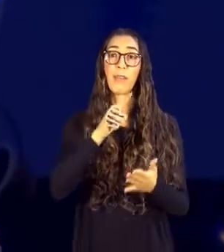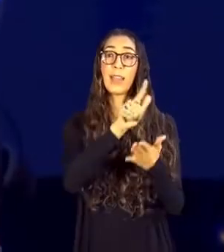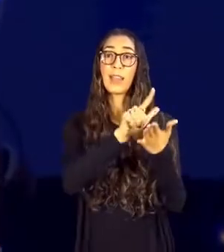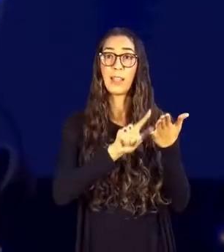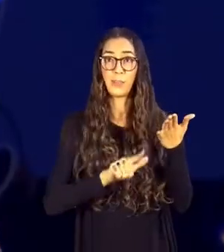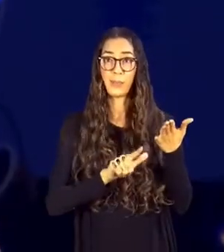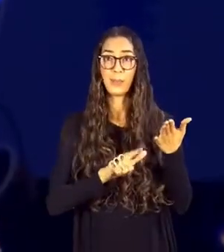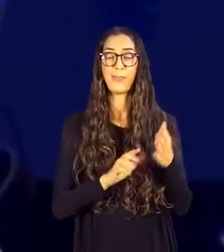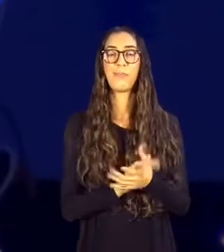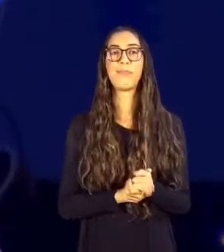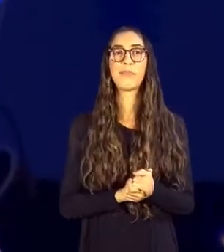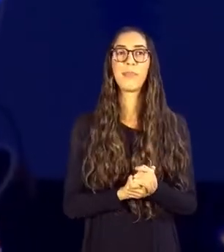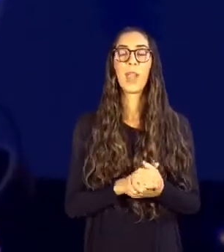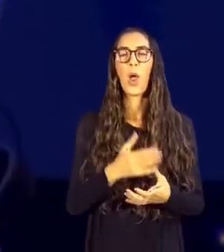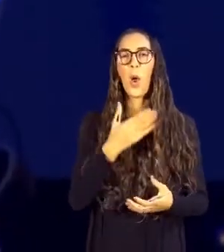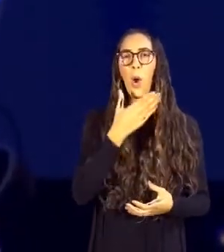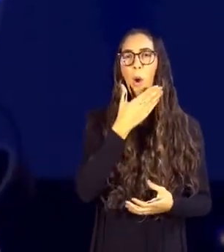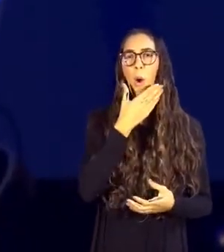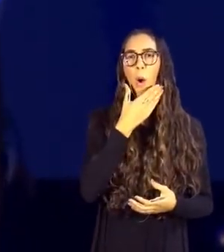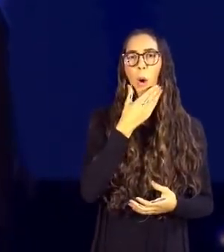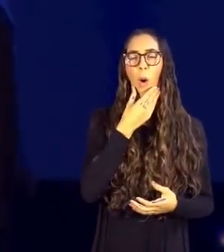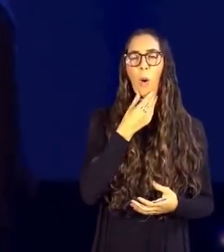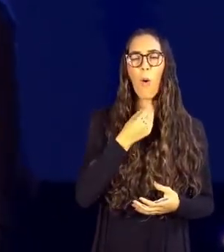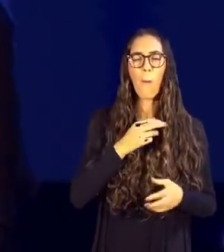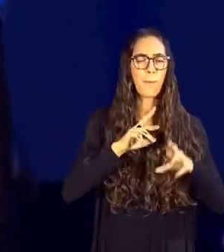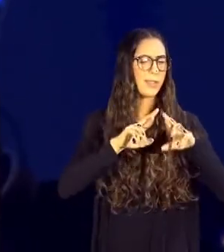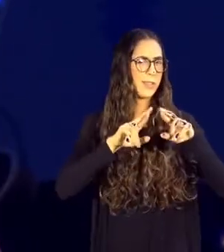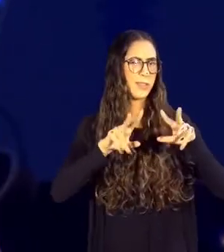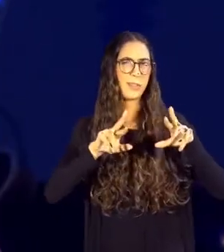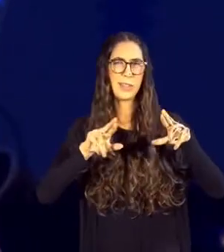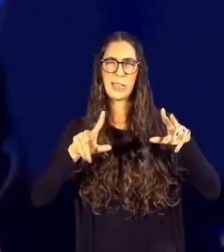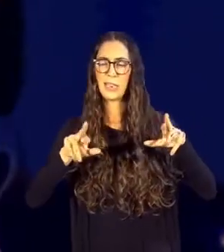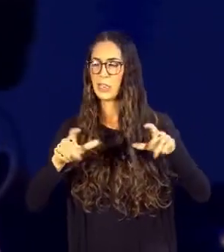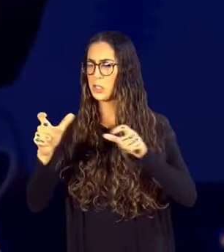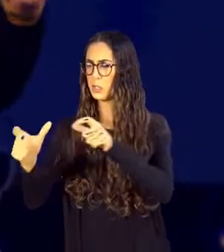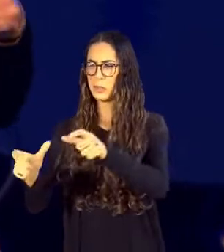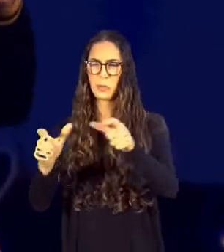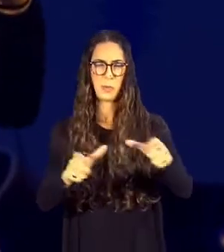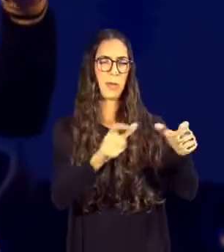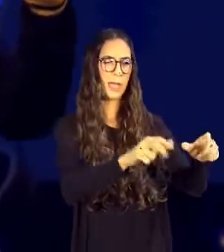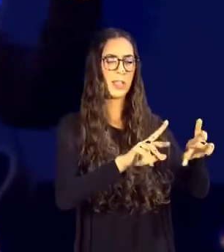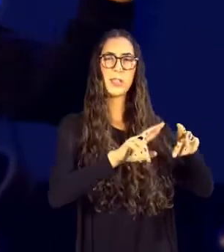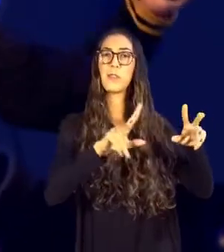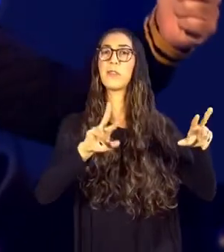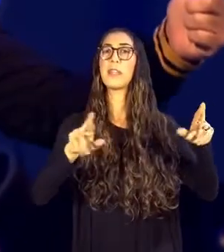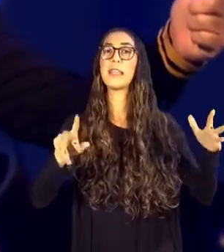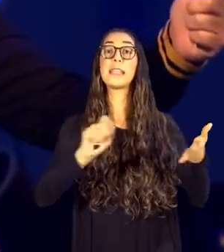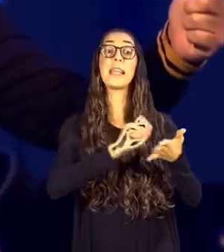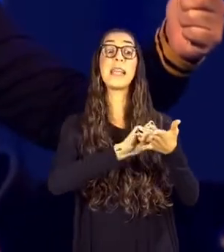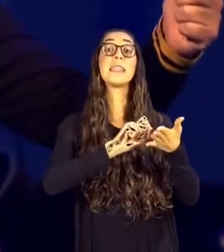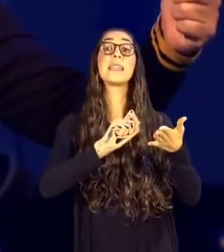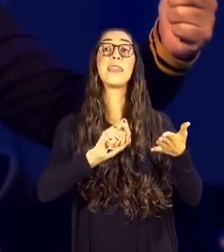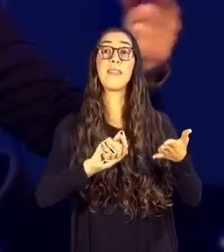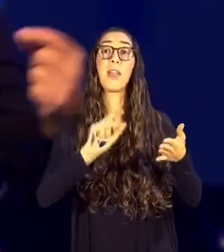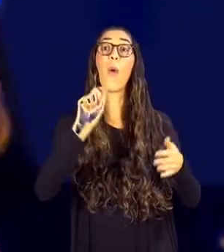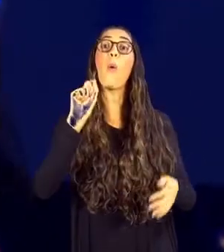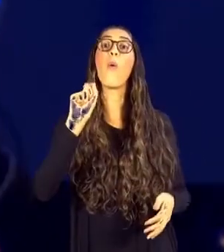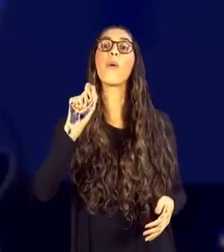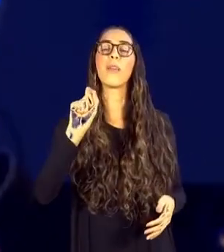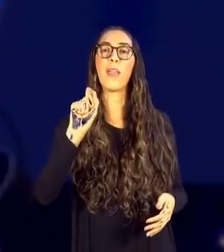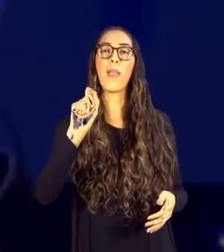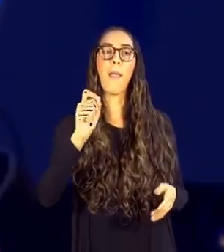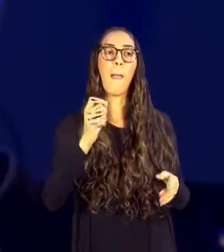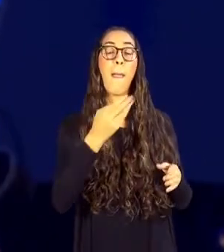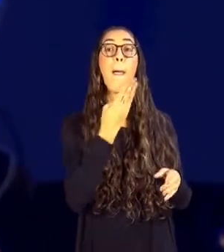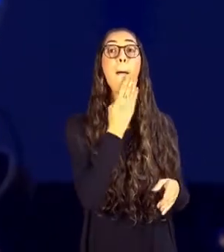homens em diferentes épocas, em diferentes lugares, falavam de quem? Jesus.